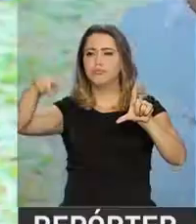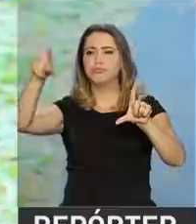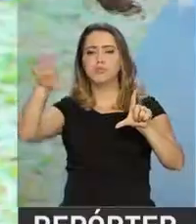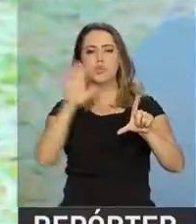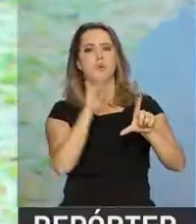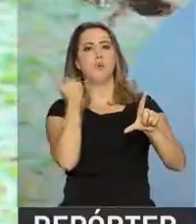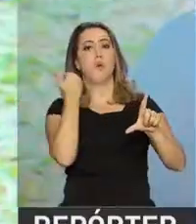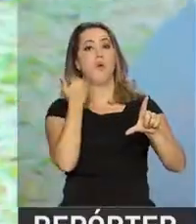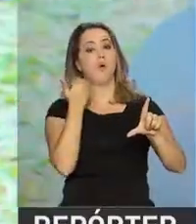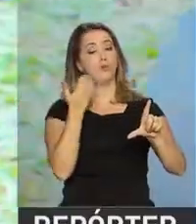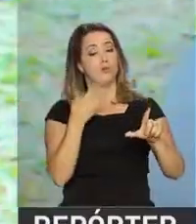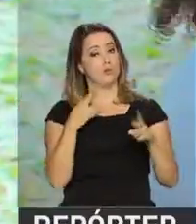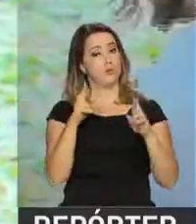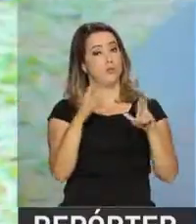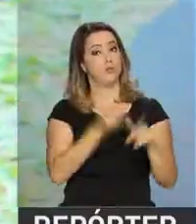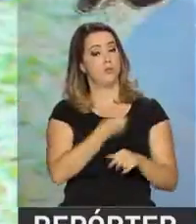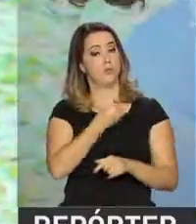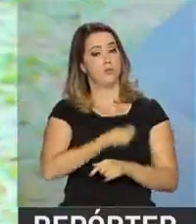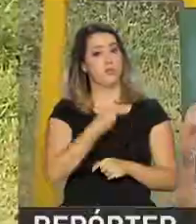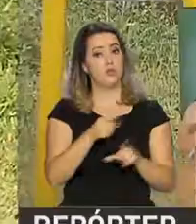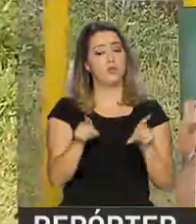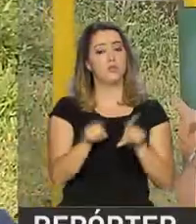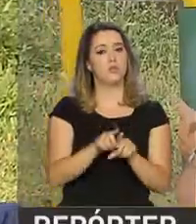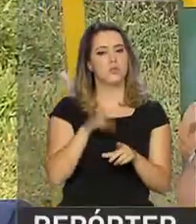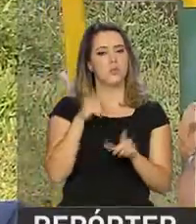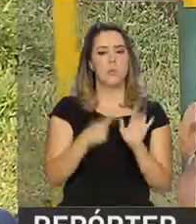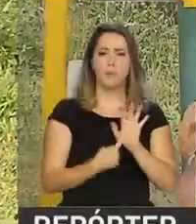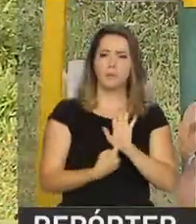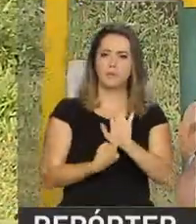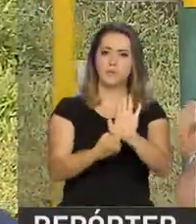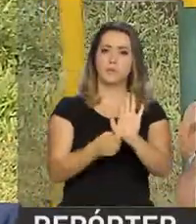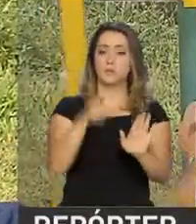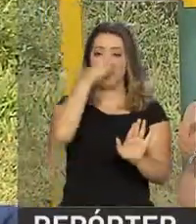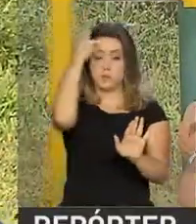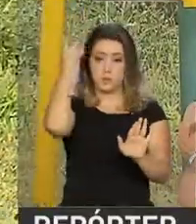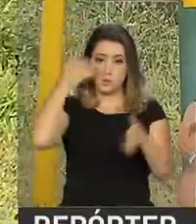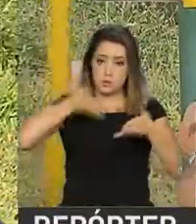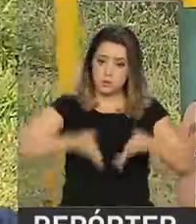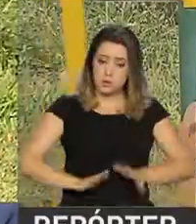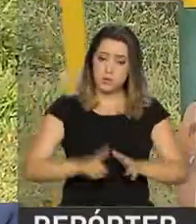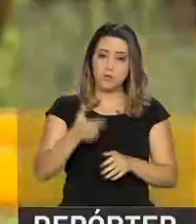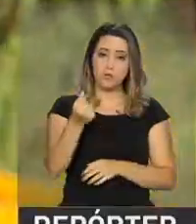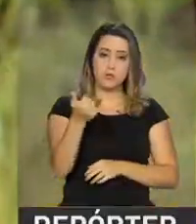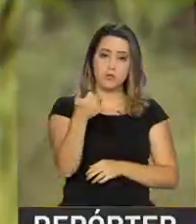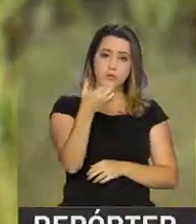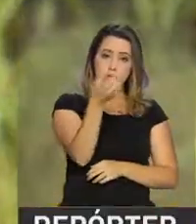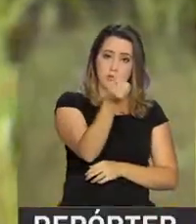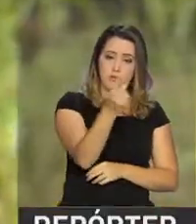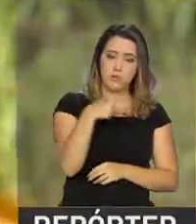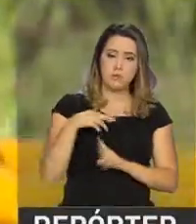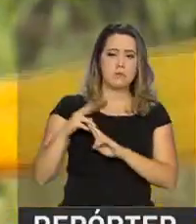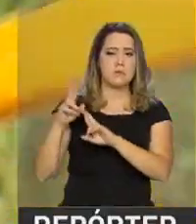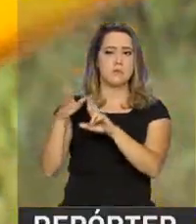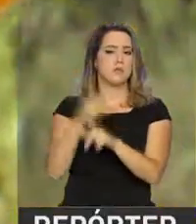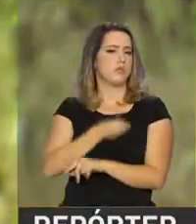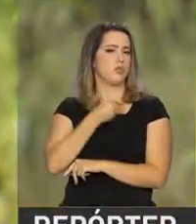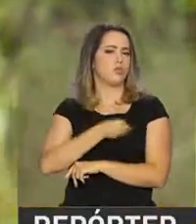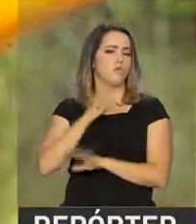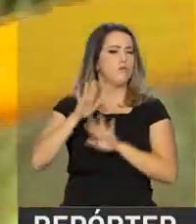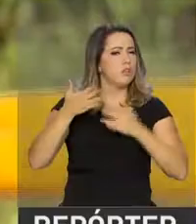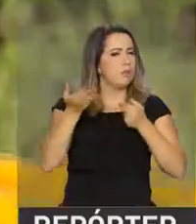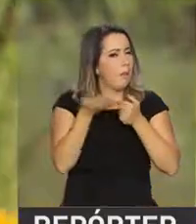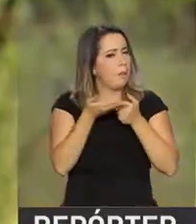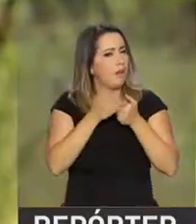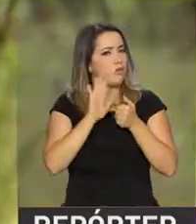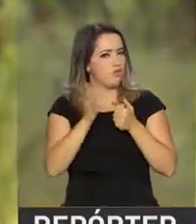brasileiro e dados sobre mortalidade infantil mostra que quem nasceu no brasil em 2016 têm expectativa de viver em